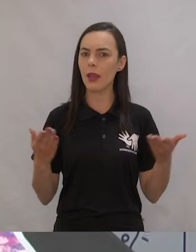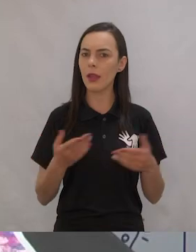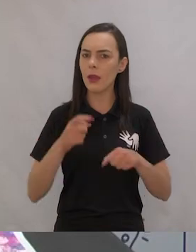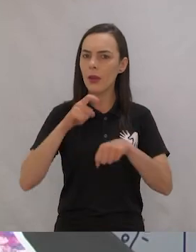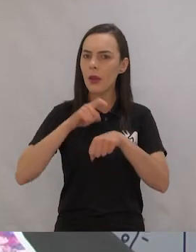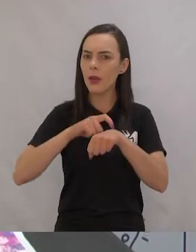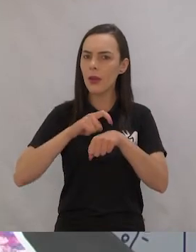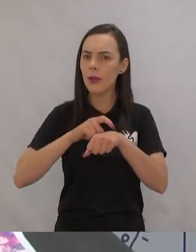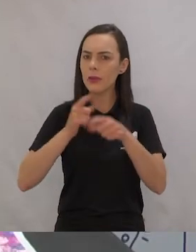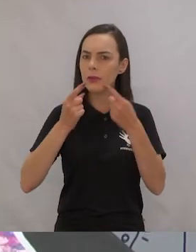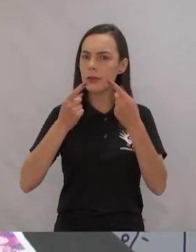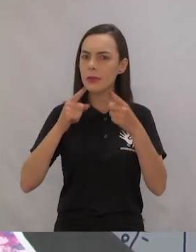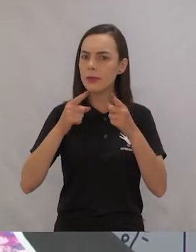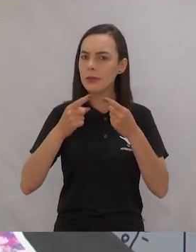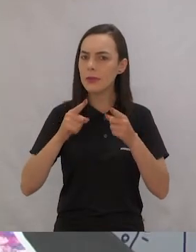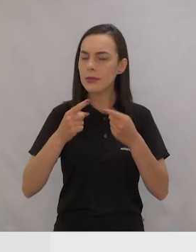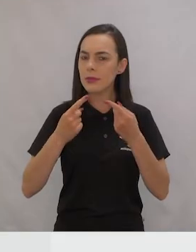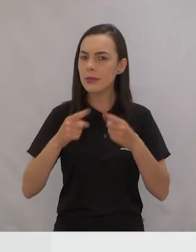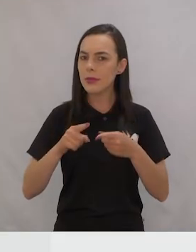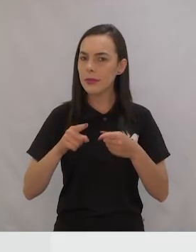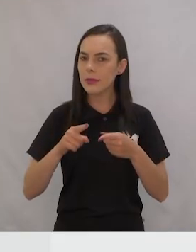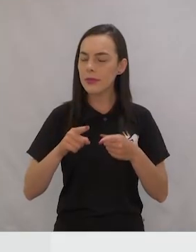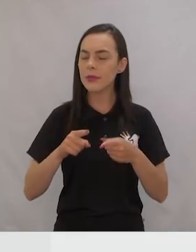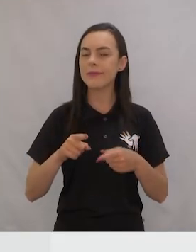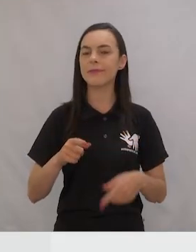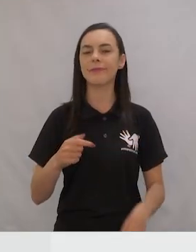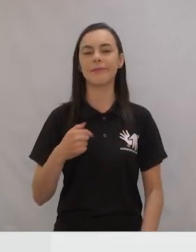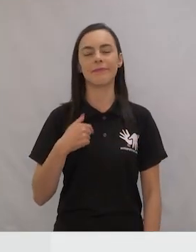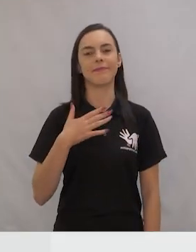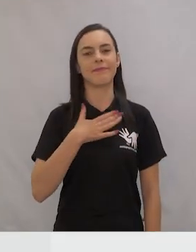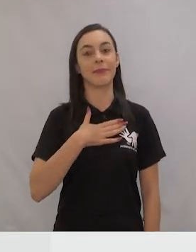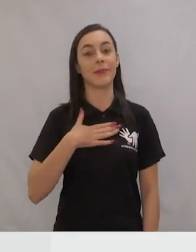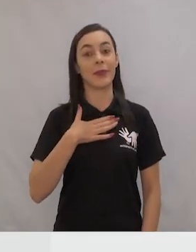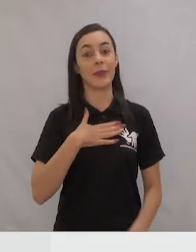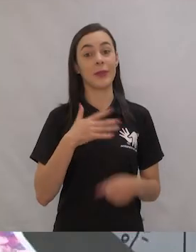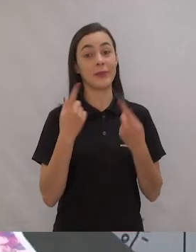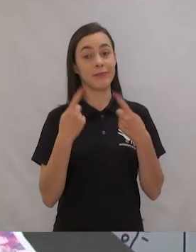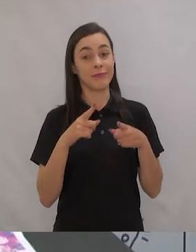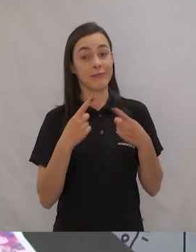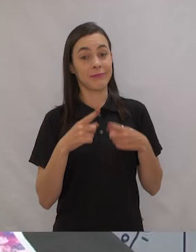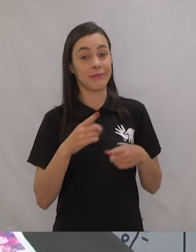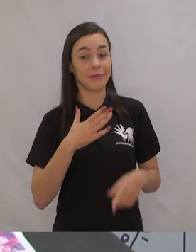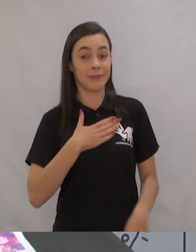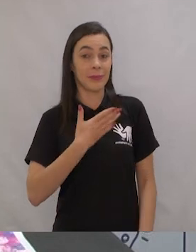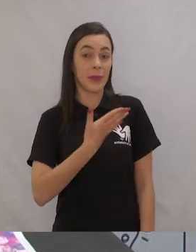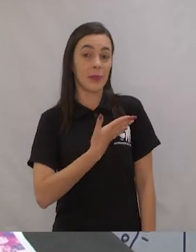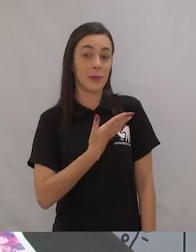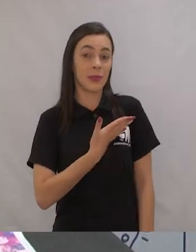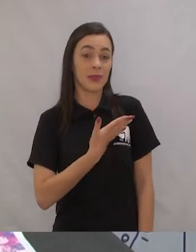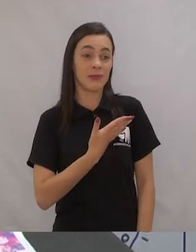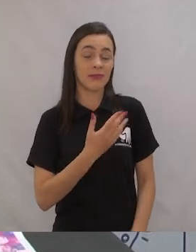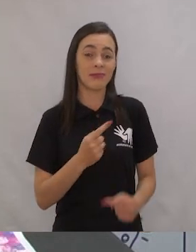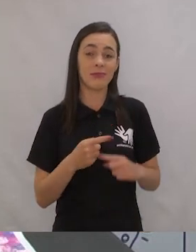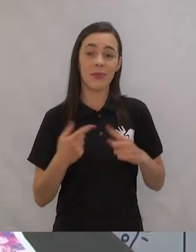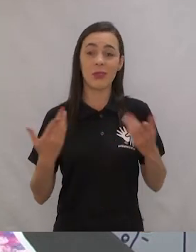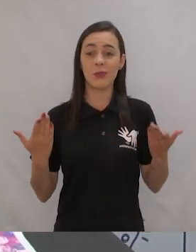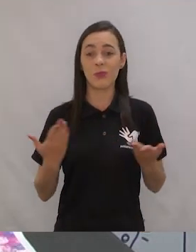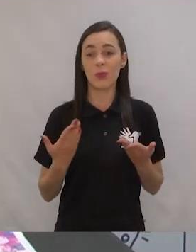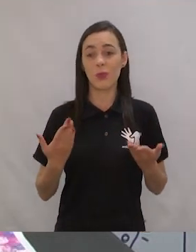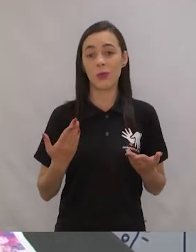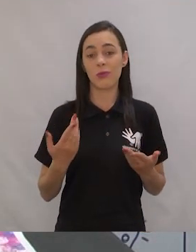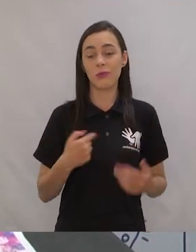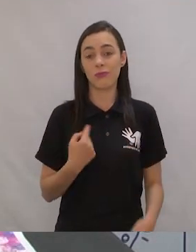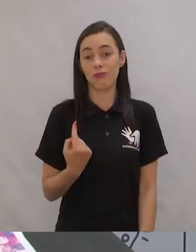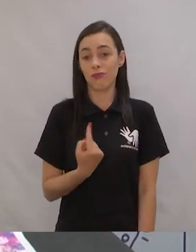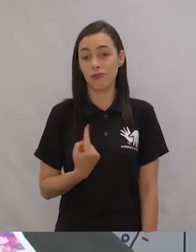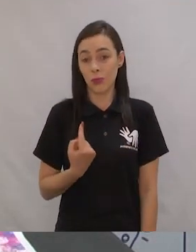Chegou o momento do desafio. Eu sempre gosto de fazer os meus desafios com a minha colega, mas hoje eu